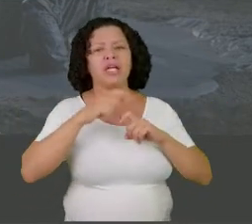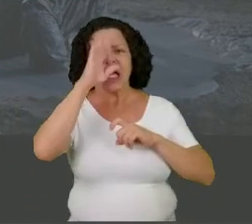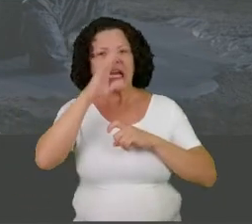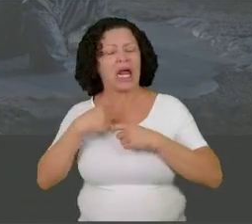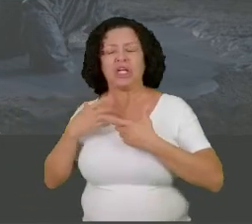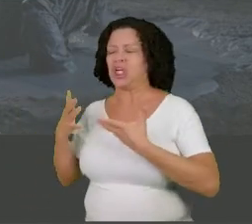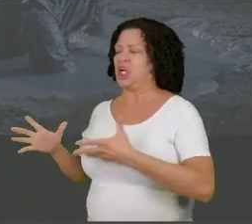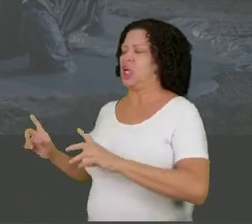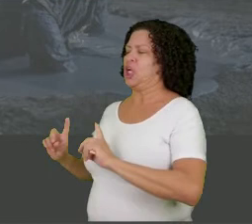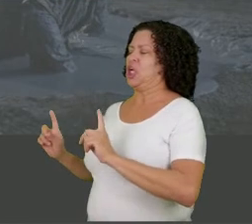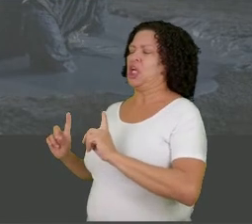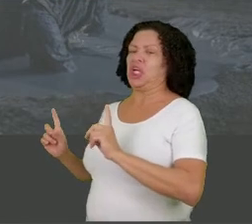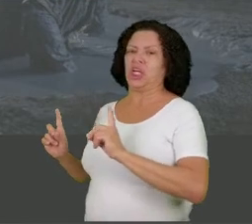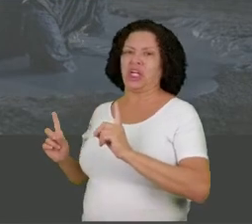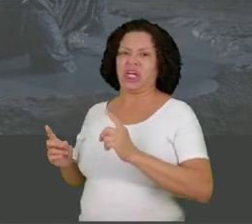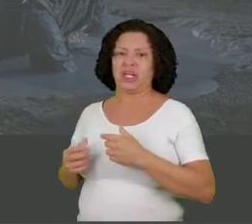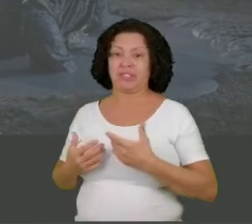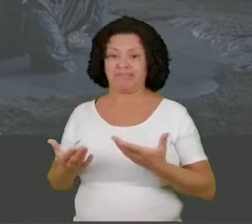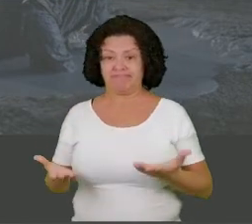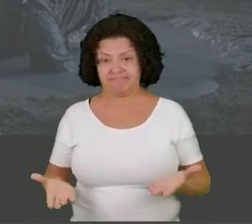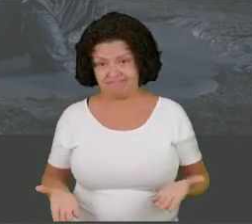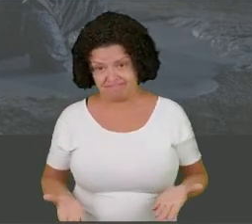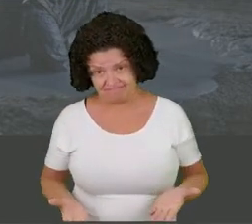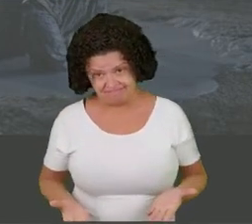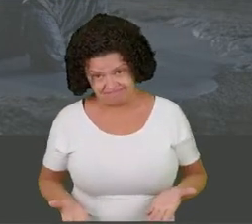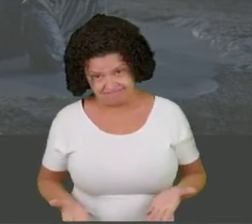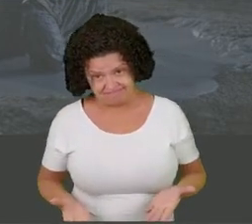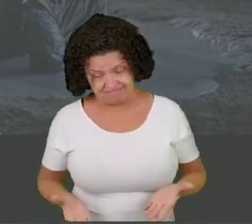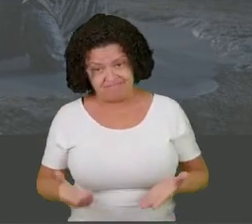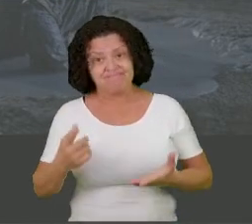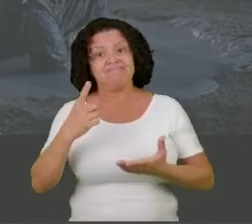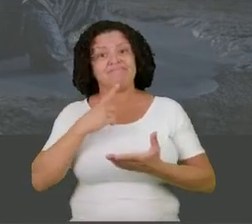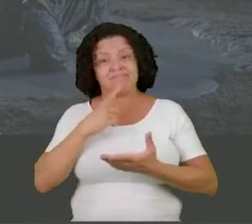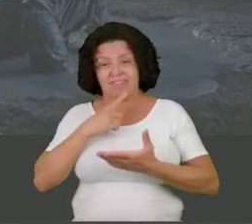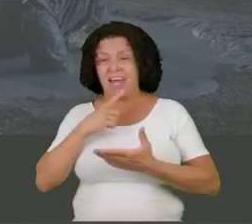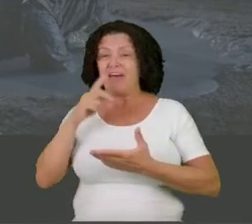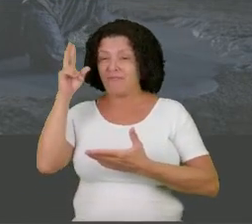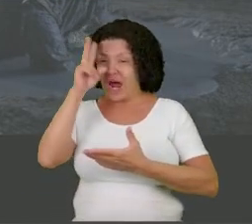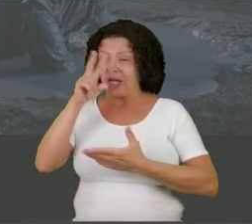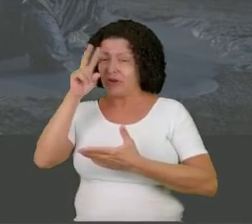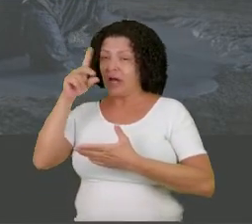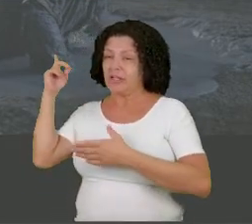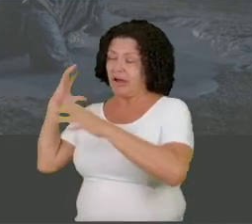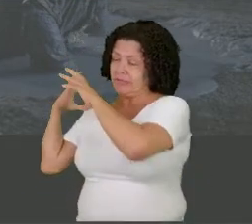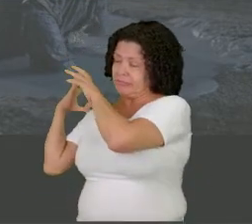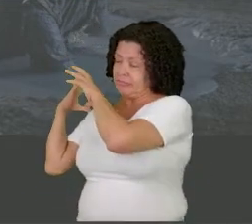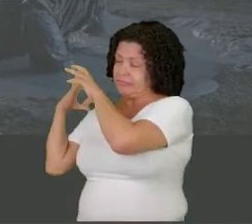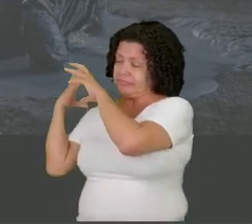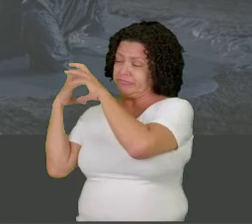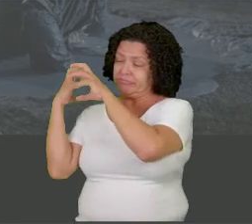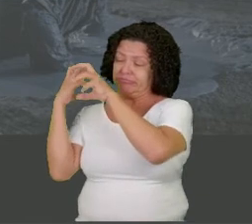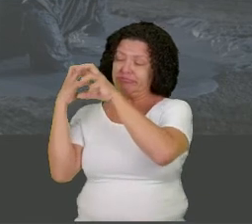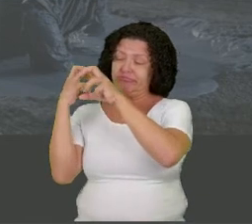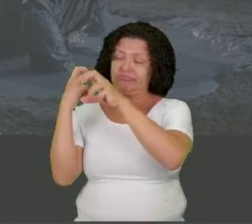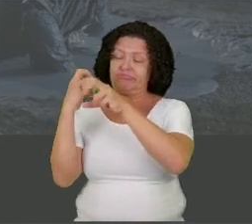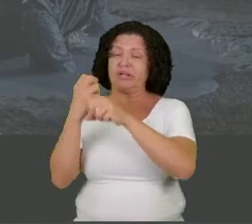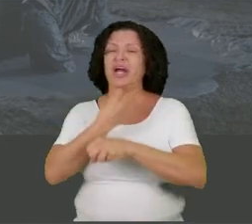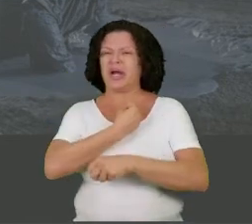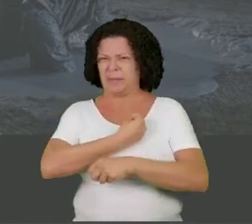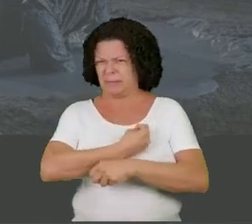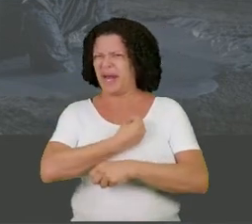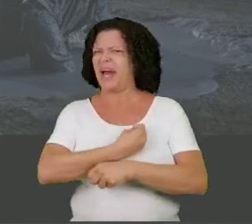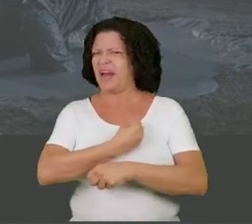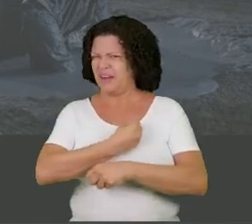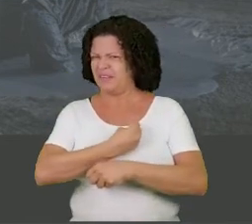ajuda, uma consulta grátis e ele recusava, né? Então ele teve um histórico ali